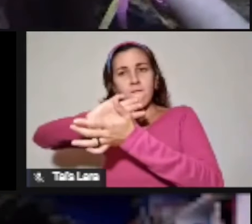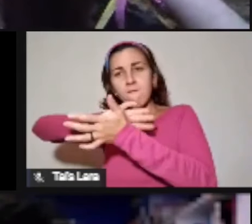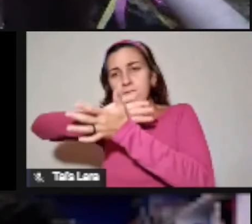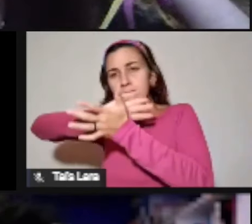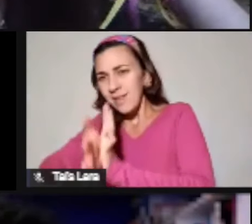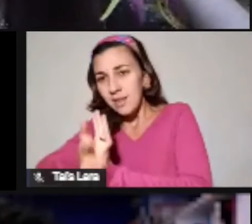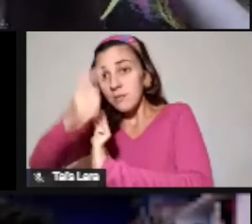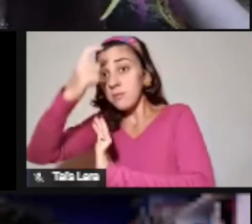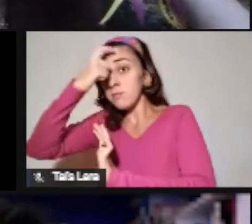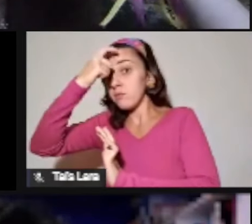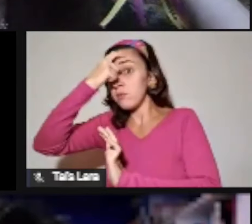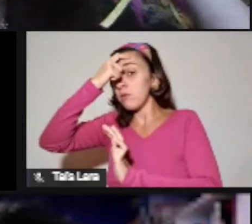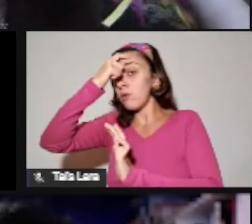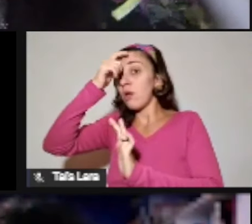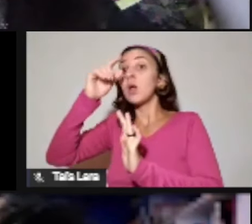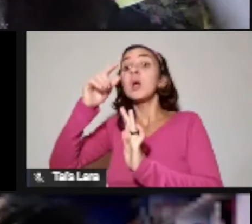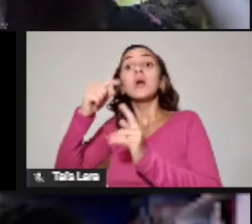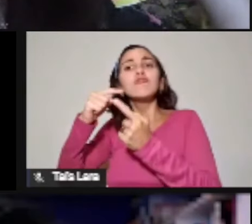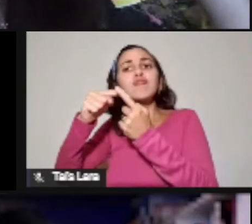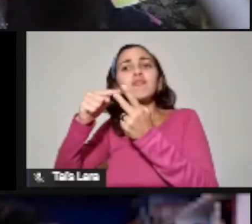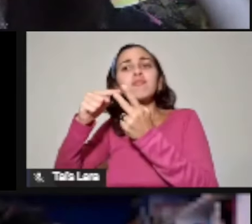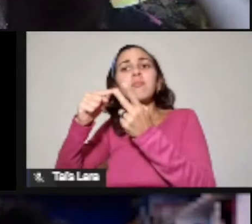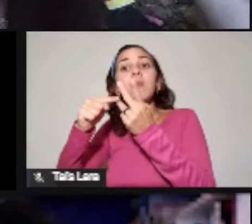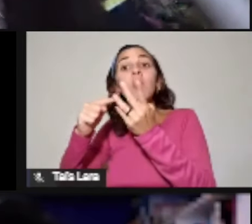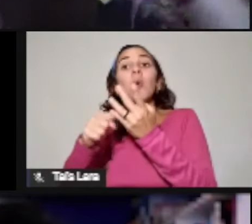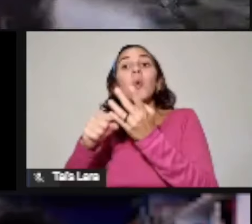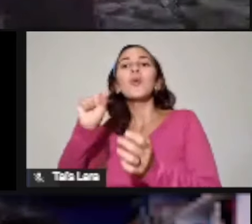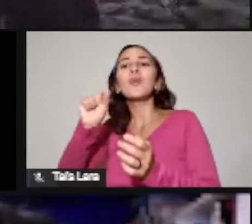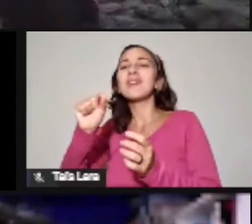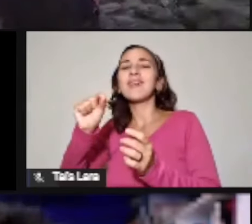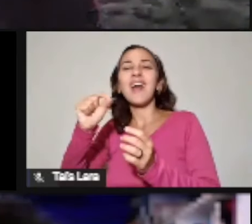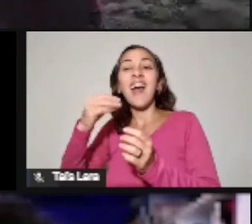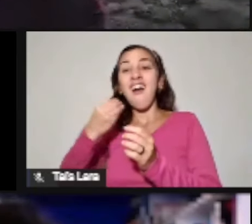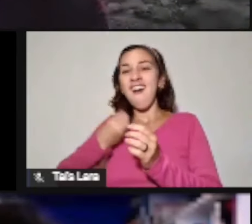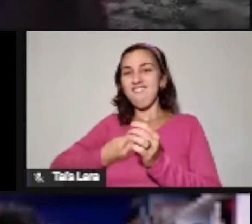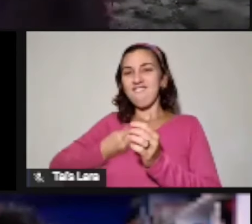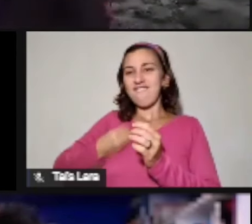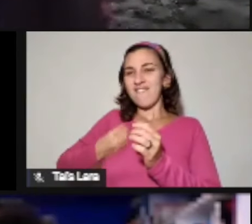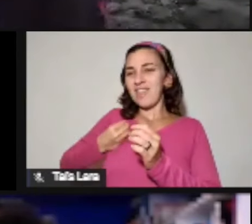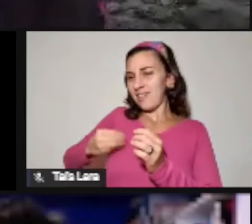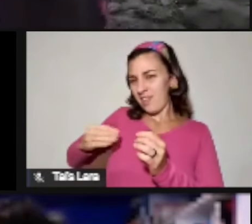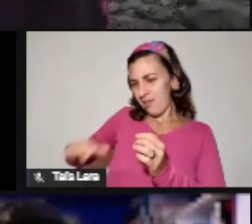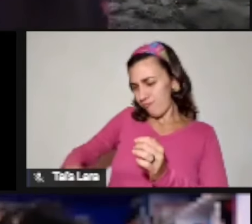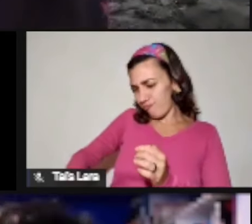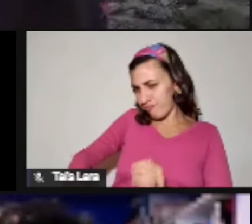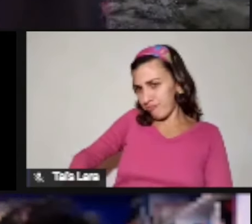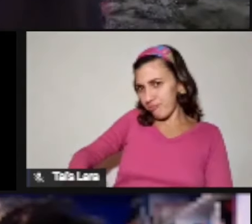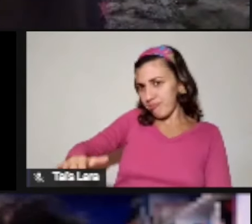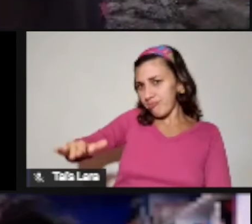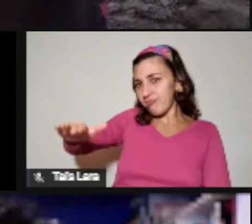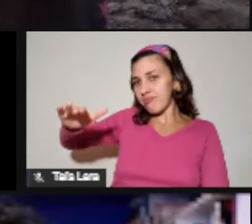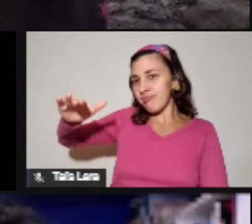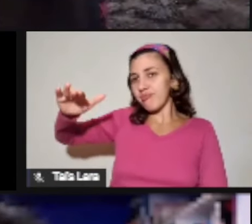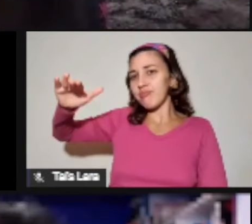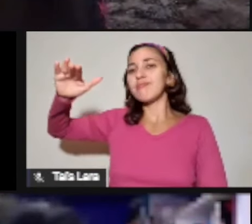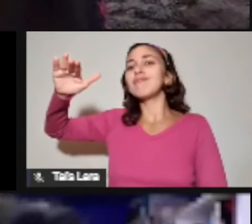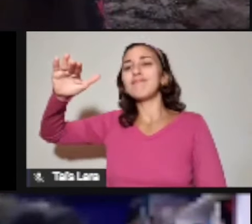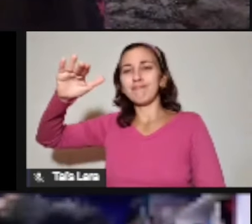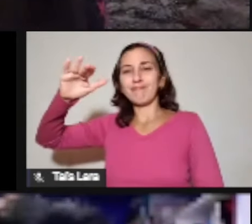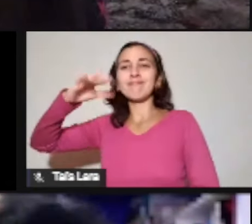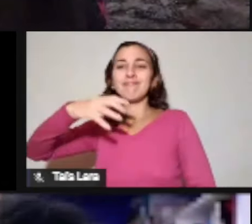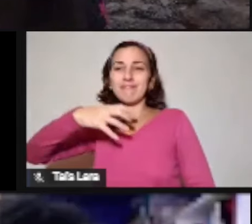elas também refletem depois, ao longo de toda a vida dessa criança, que vai se tornar um adolescente, que vai se tornar um adulto. Então, acabou a